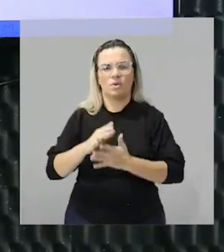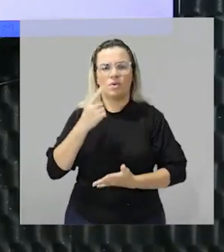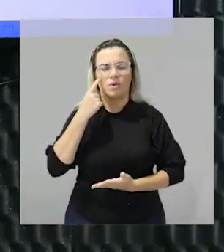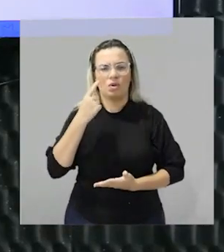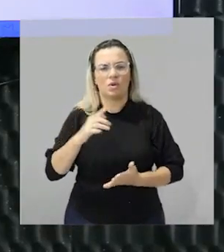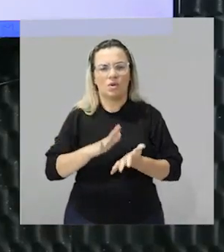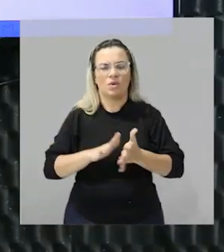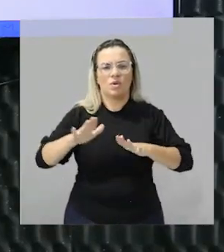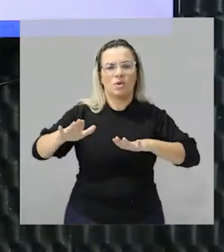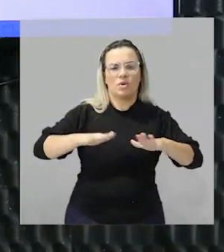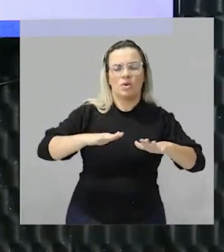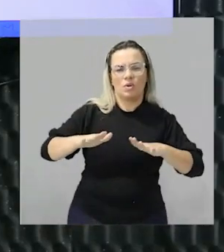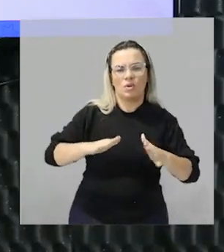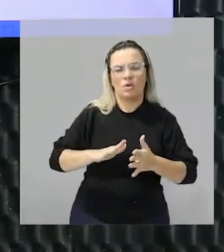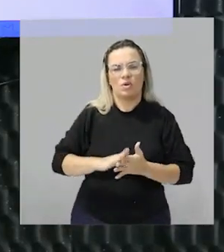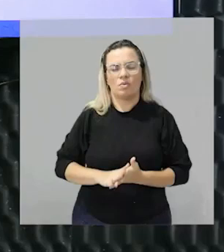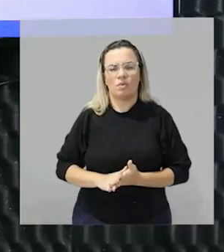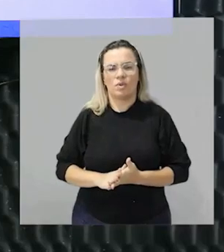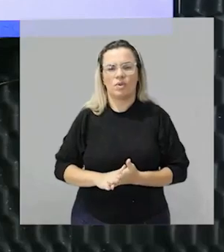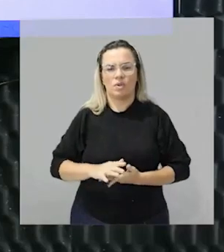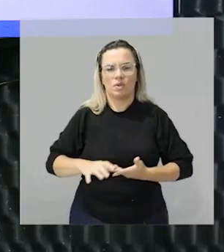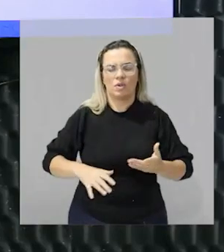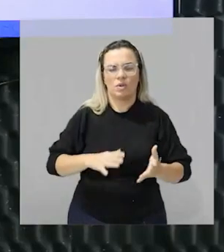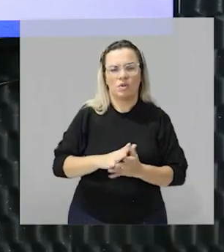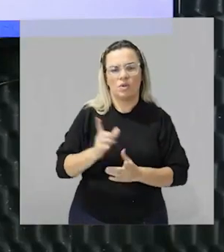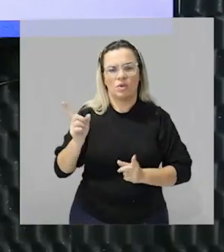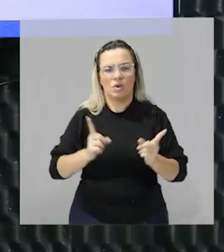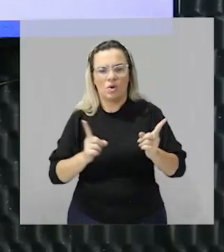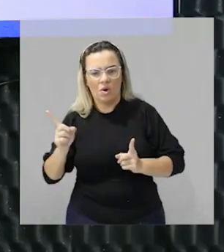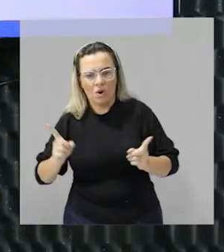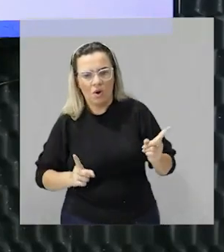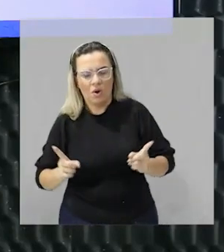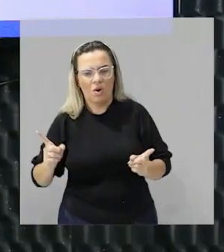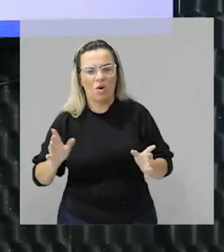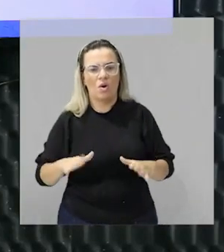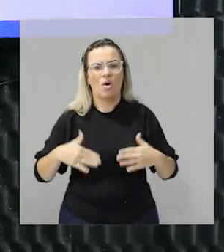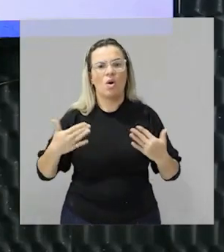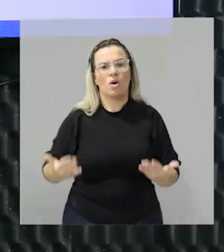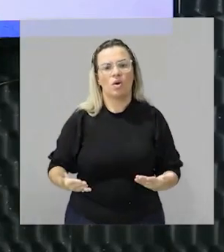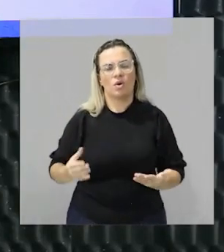olhamos um movimento como Canudos, contestado,